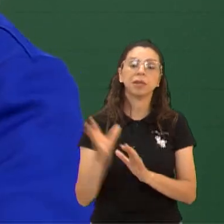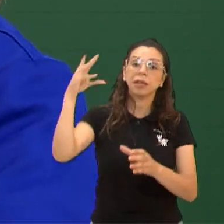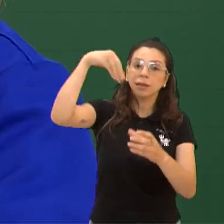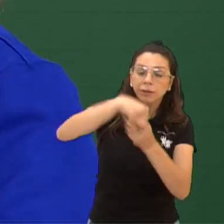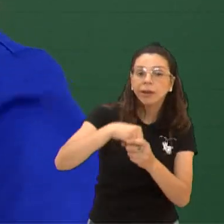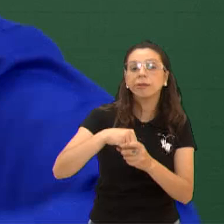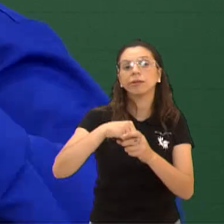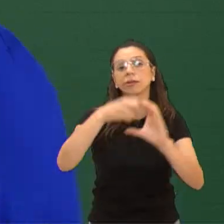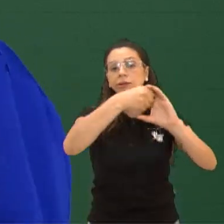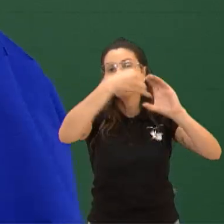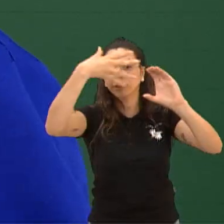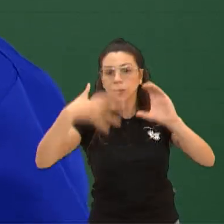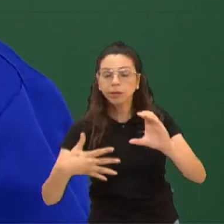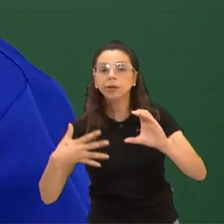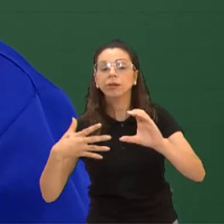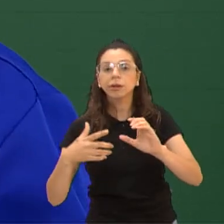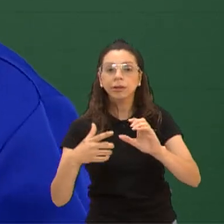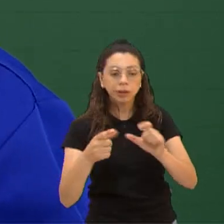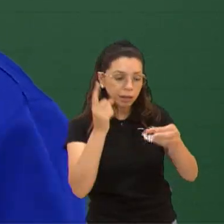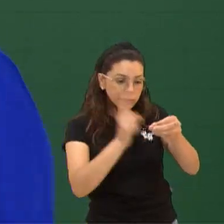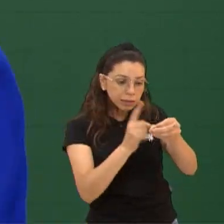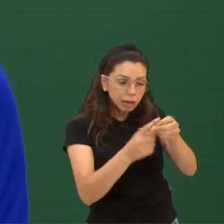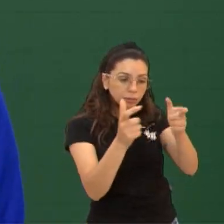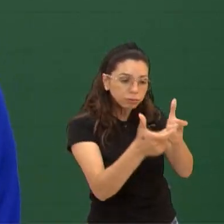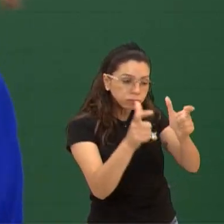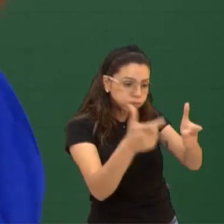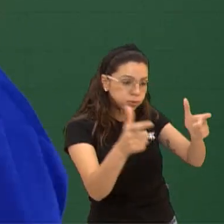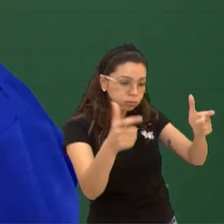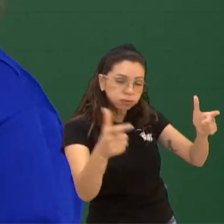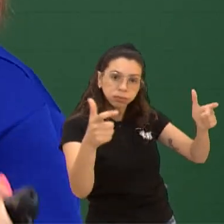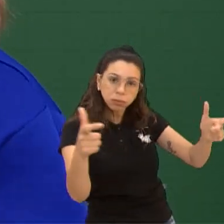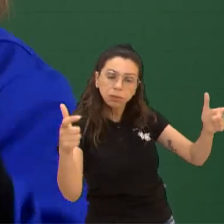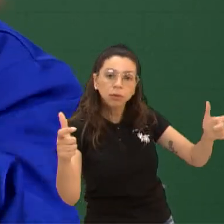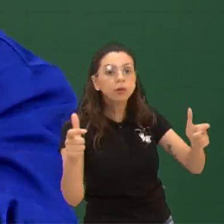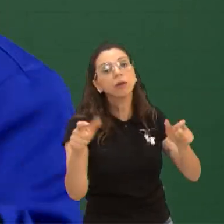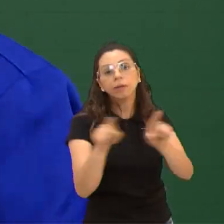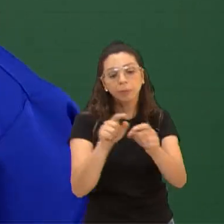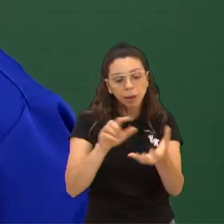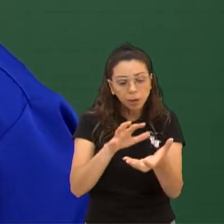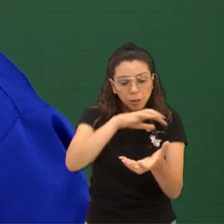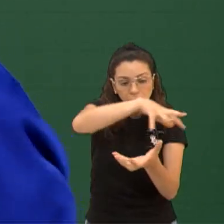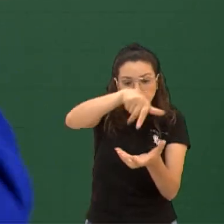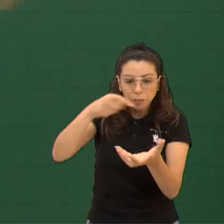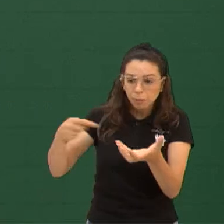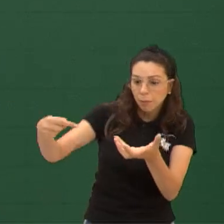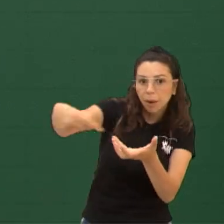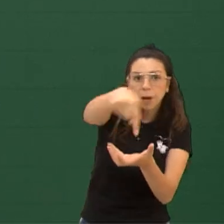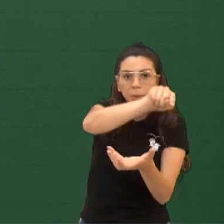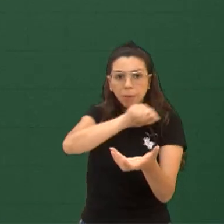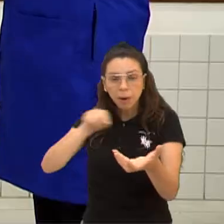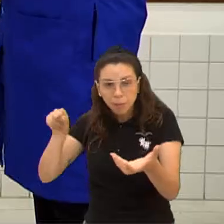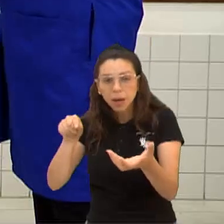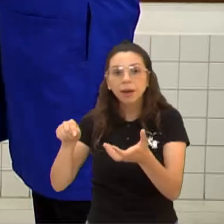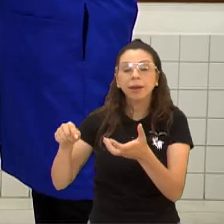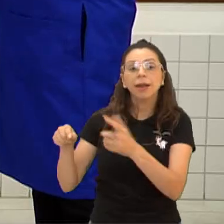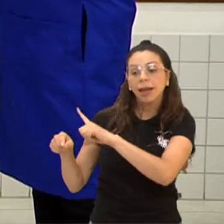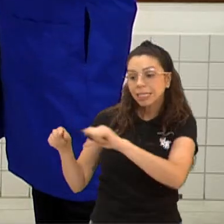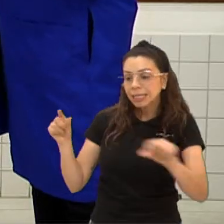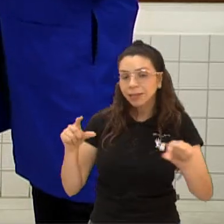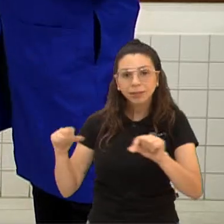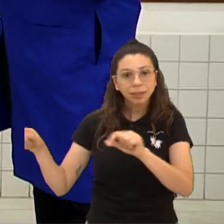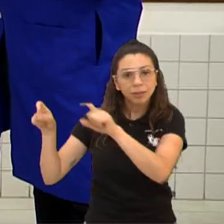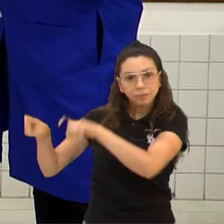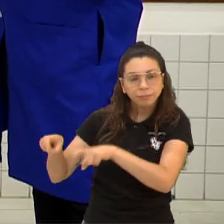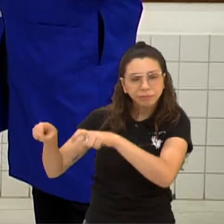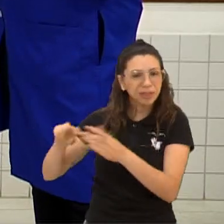da perspectiva do crescimento das cidades para o mundo, o êxodo rural. Mas será que eles sabem o